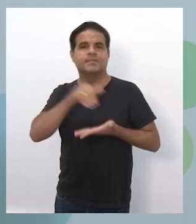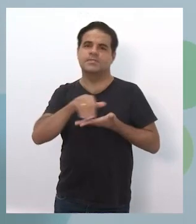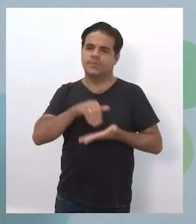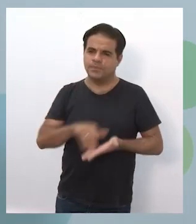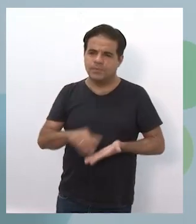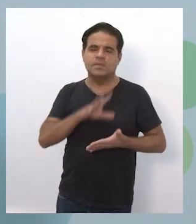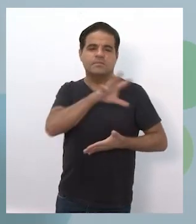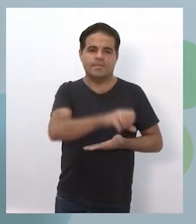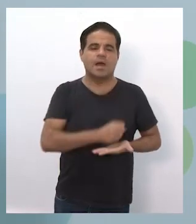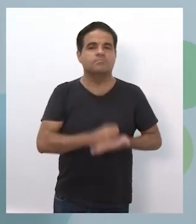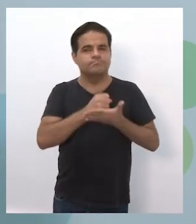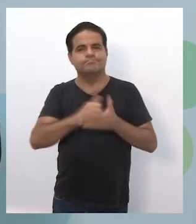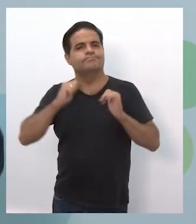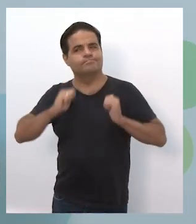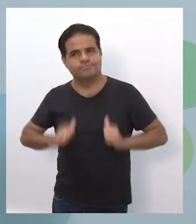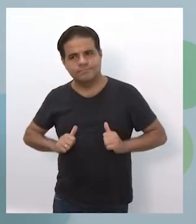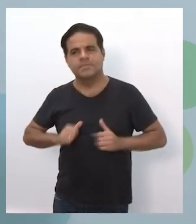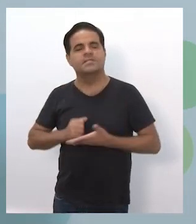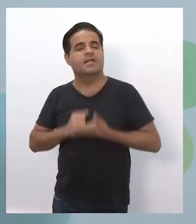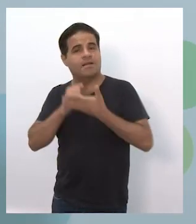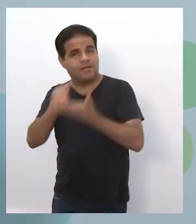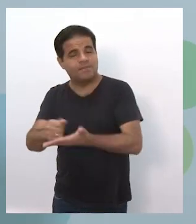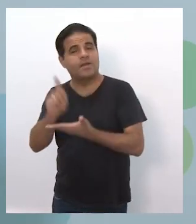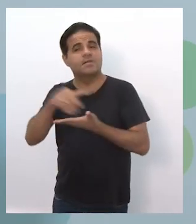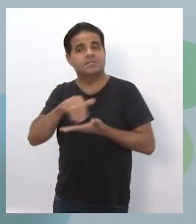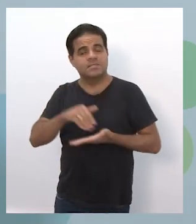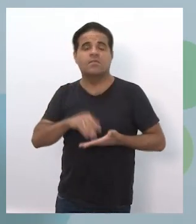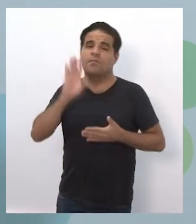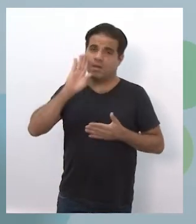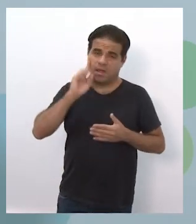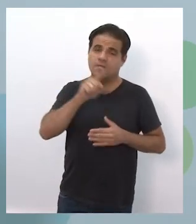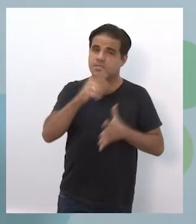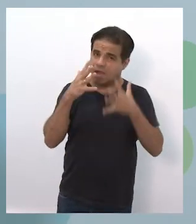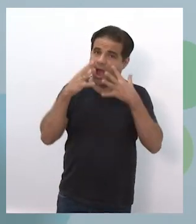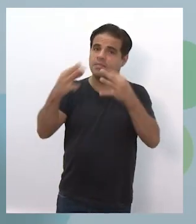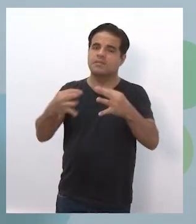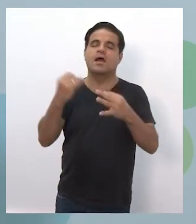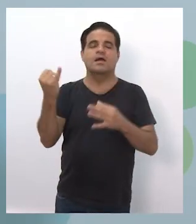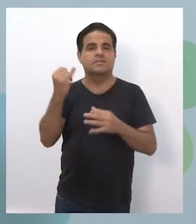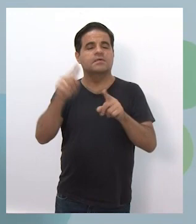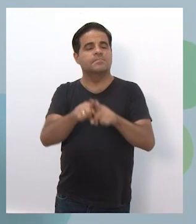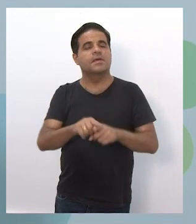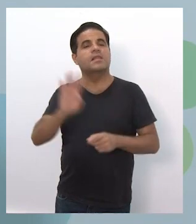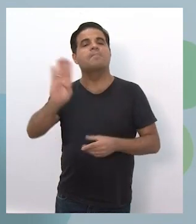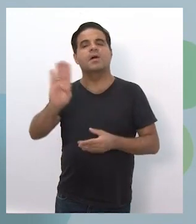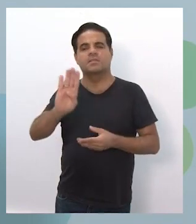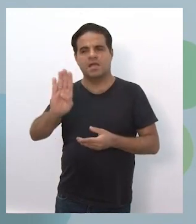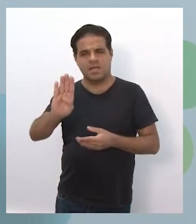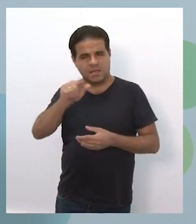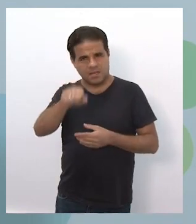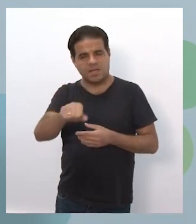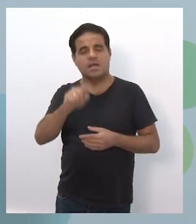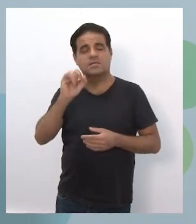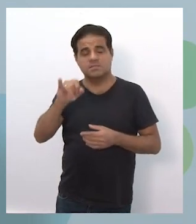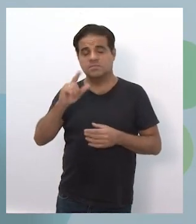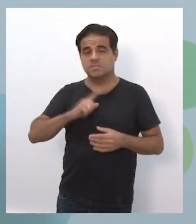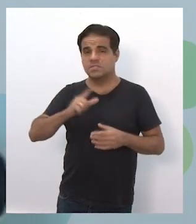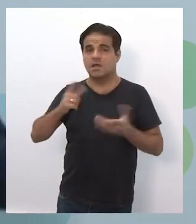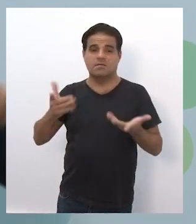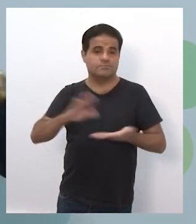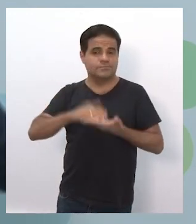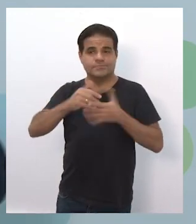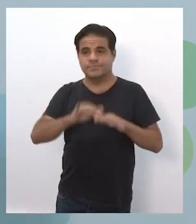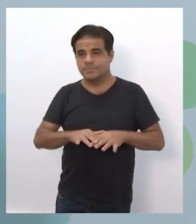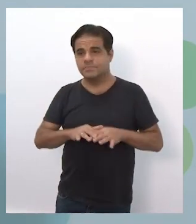você vai pegar seu notebook, suas coisas e vai levar para a SEDUC. Então, é legal vocês também se atentarem nesse lance da bateria. Porque não adianta você ter um notebook que